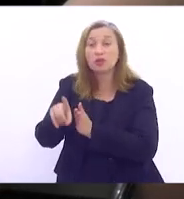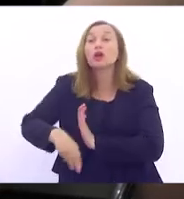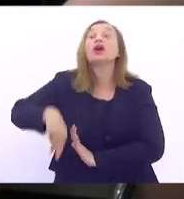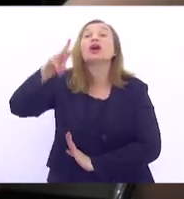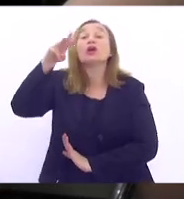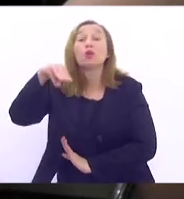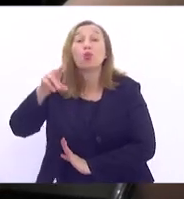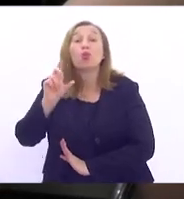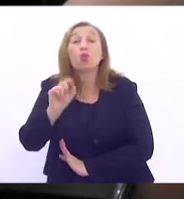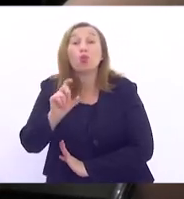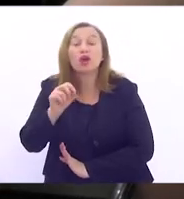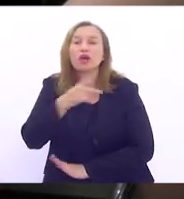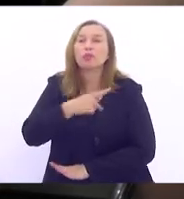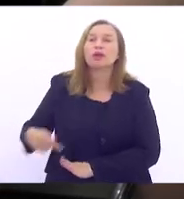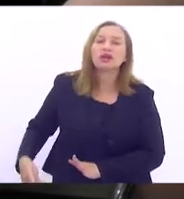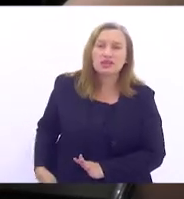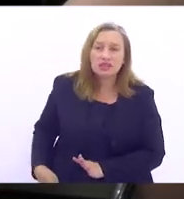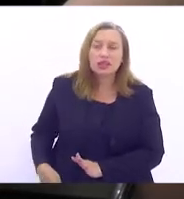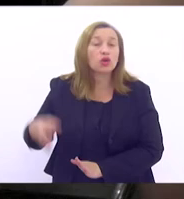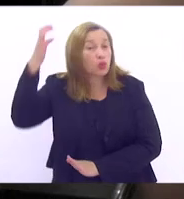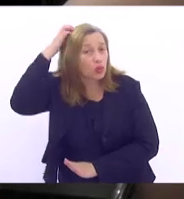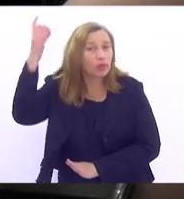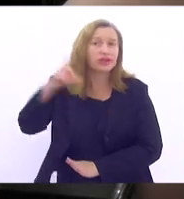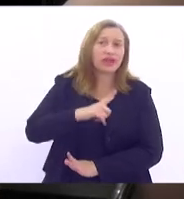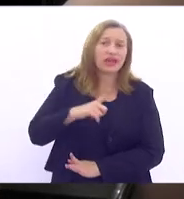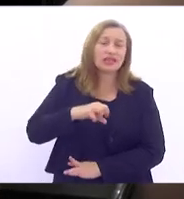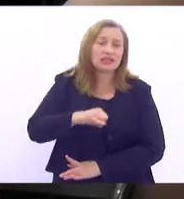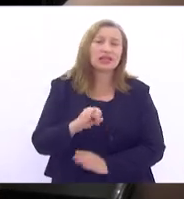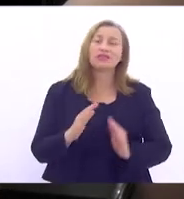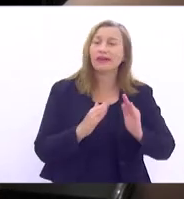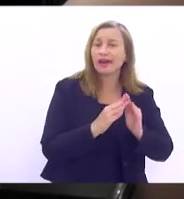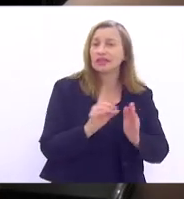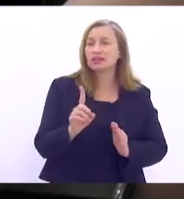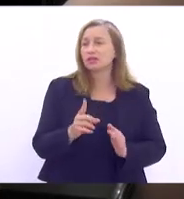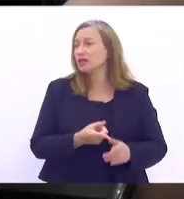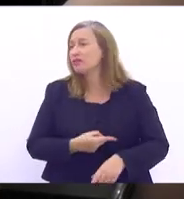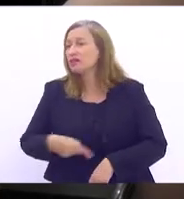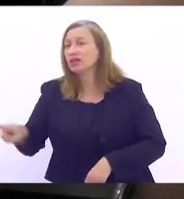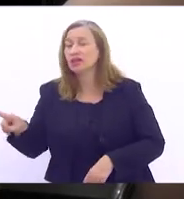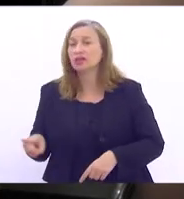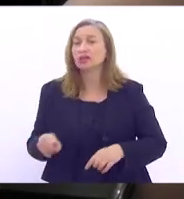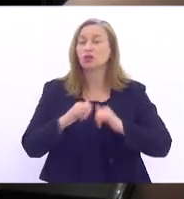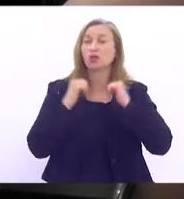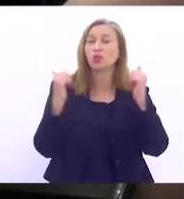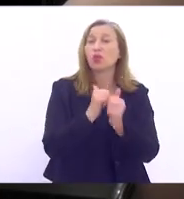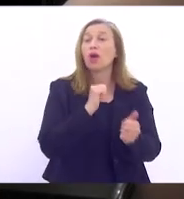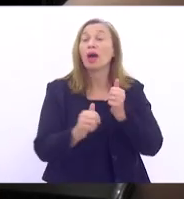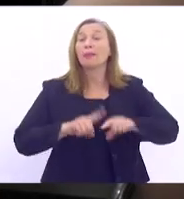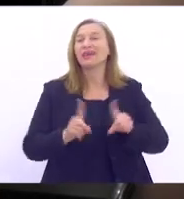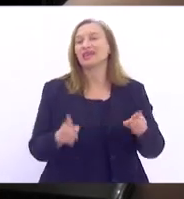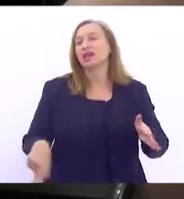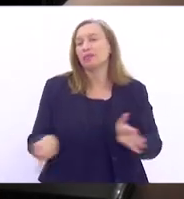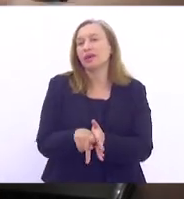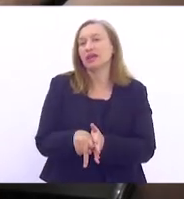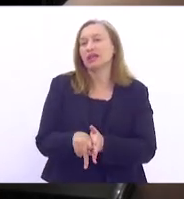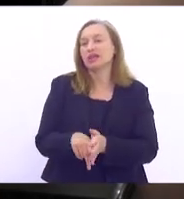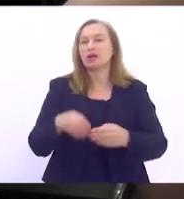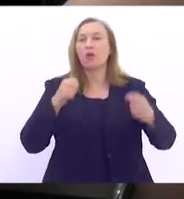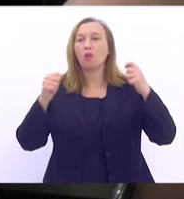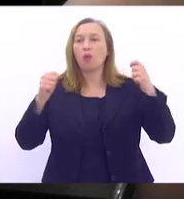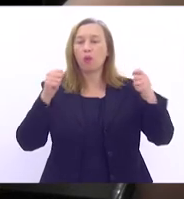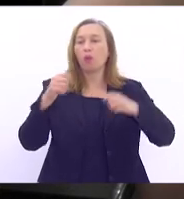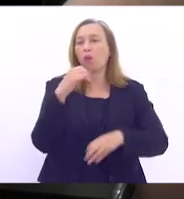o presidente da torcida do Fluminense tinha a ver com isso? Ele estava em casa, se o Fluminense estava nem jogando. Mas é porque ele faz parte da torcida organizada do